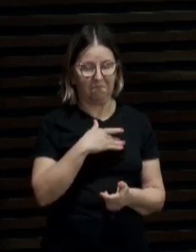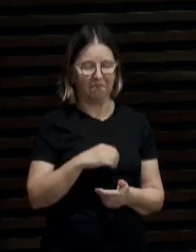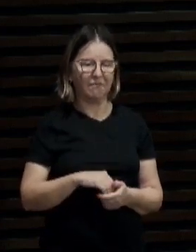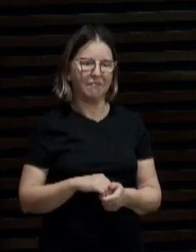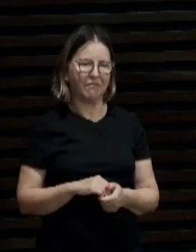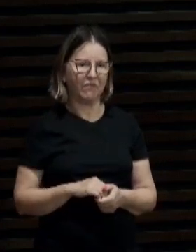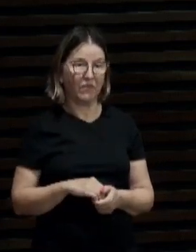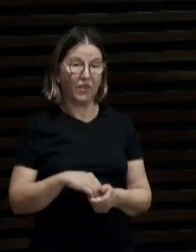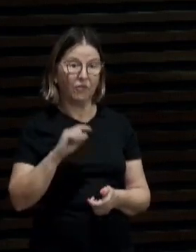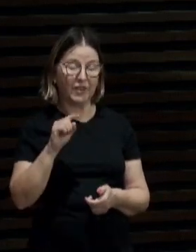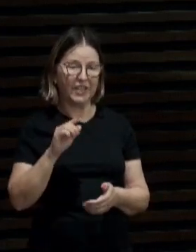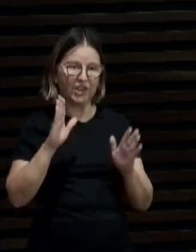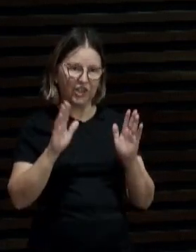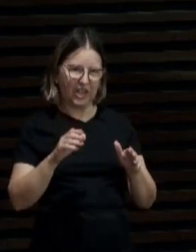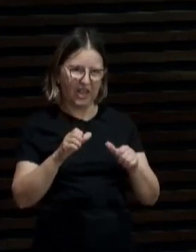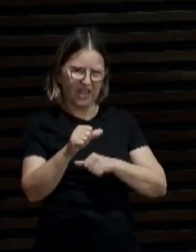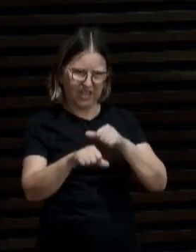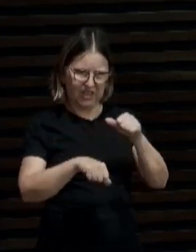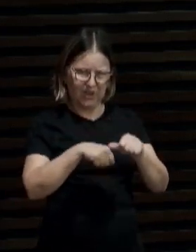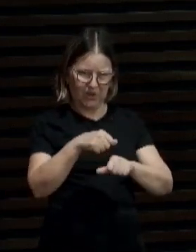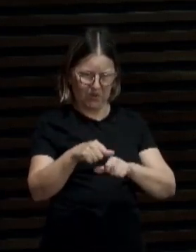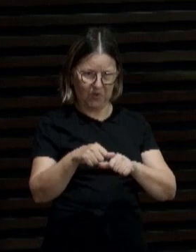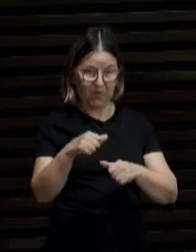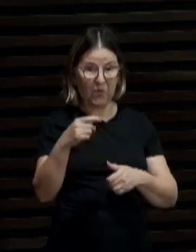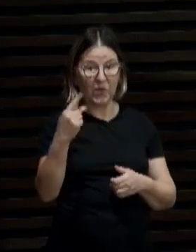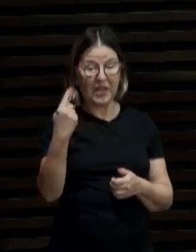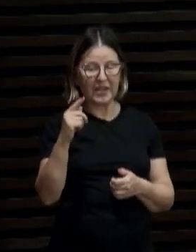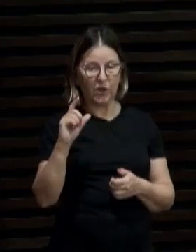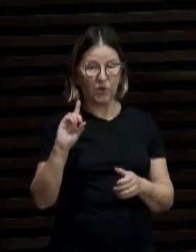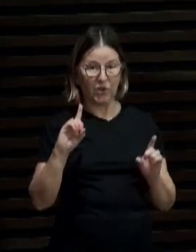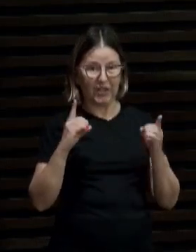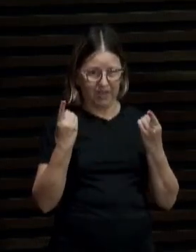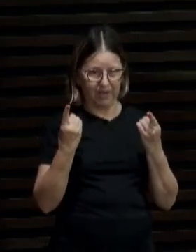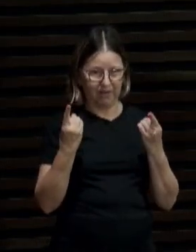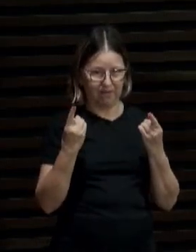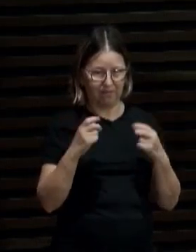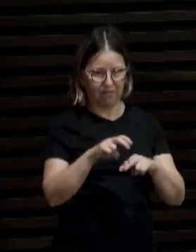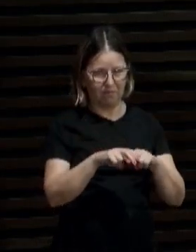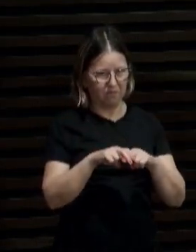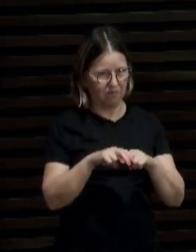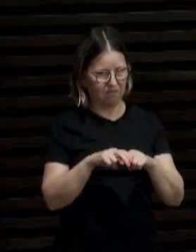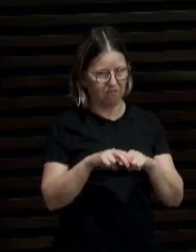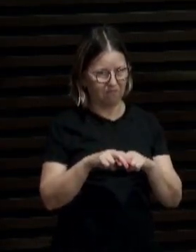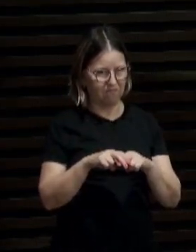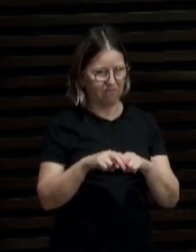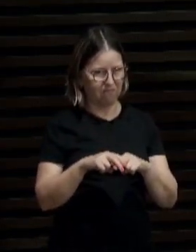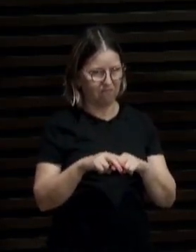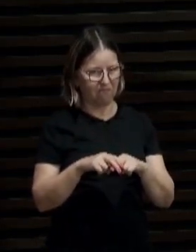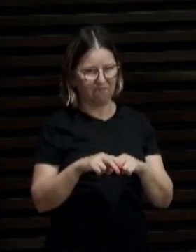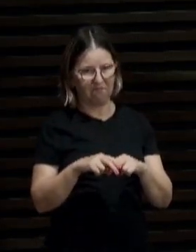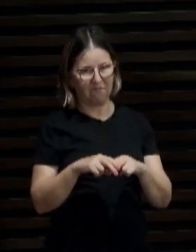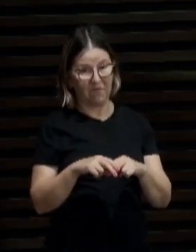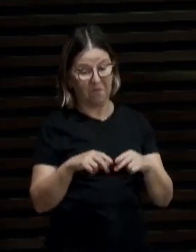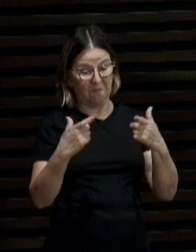Você já trocou a sua primogenitura por um prato era ensopado, né? Ensopado de lentilha. É bem gostoso, inclusive, né? Se você estiver com